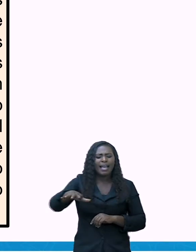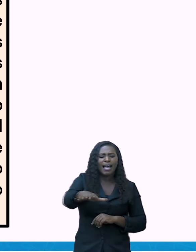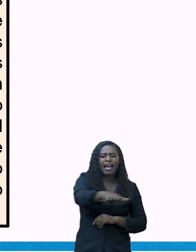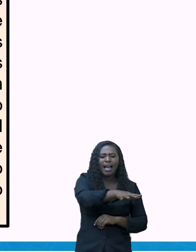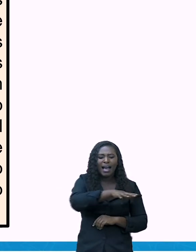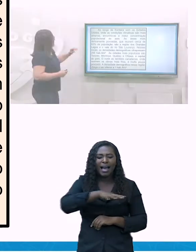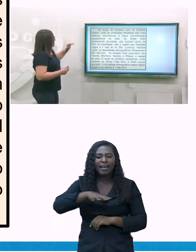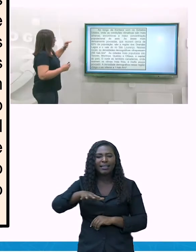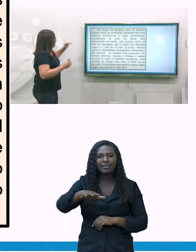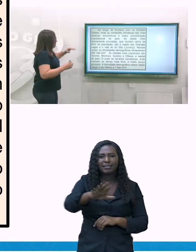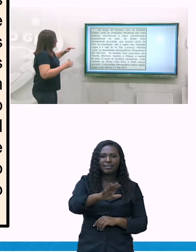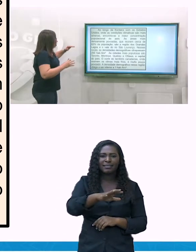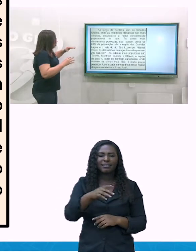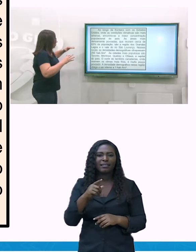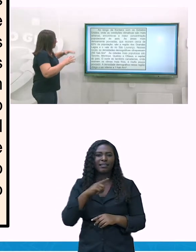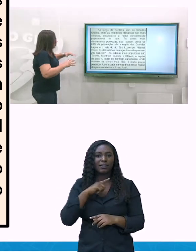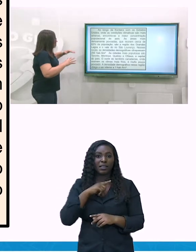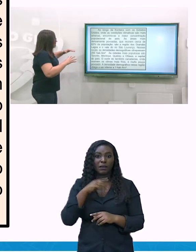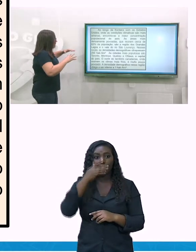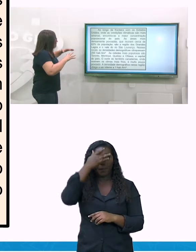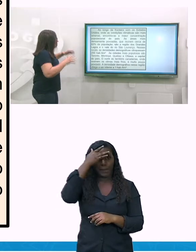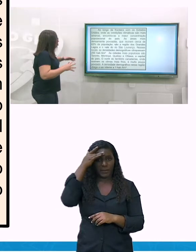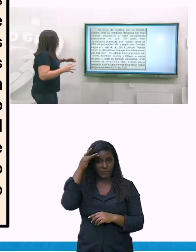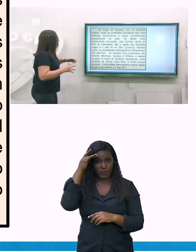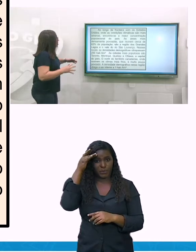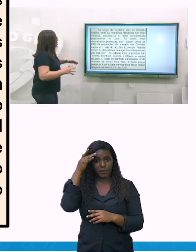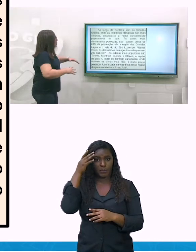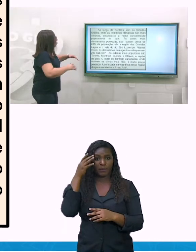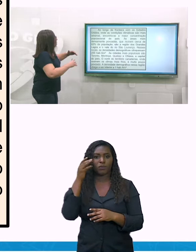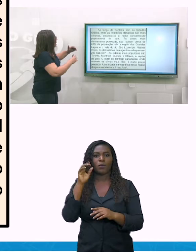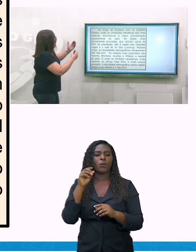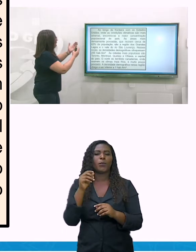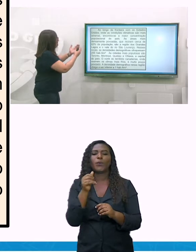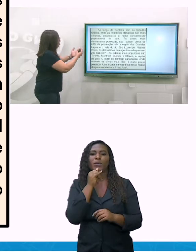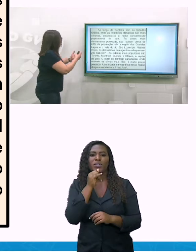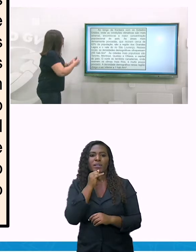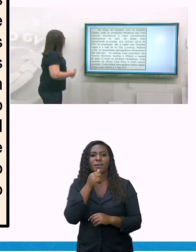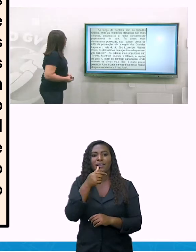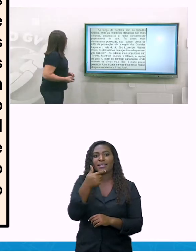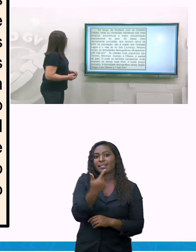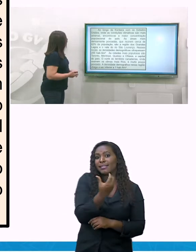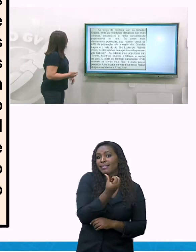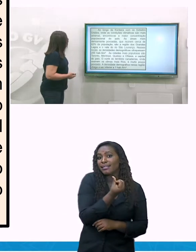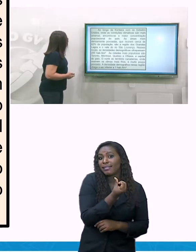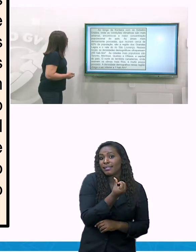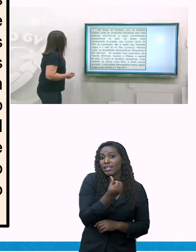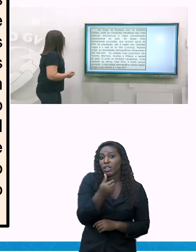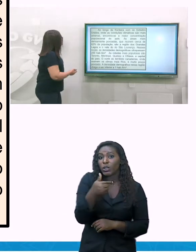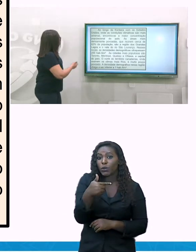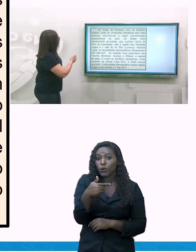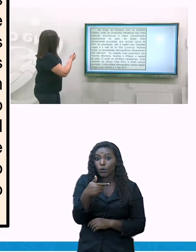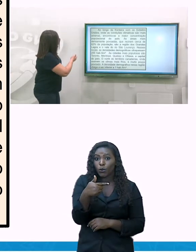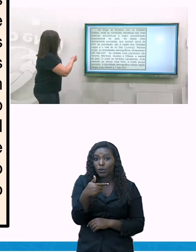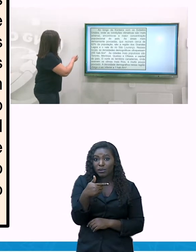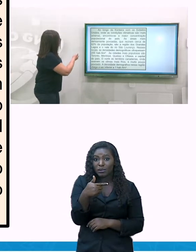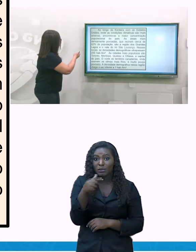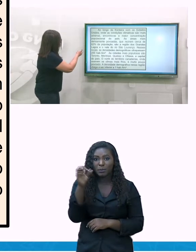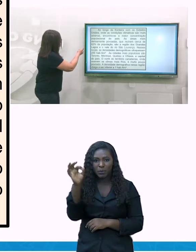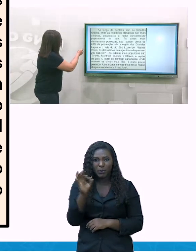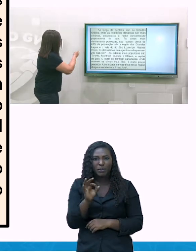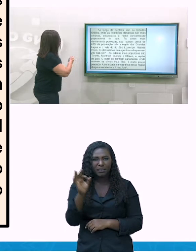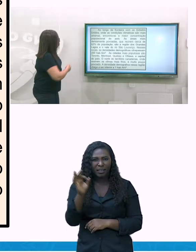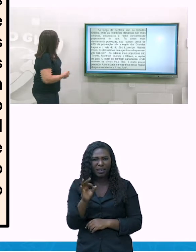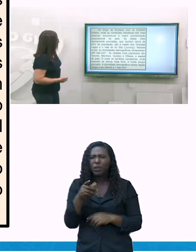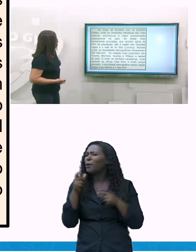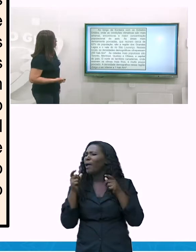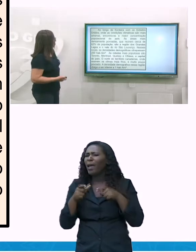62%, então 62% está onde? São a região dos Grandes Lagos, o Vale do